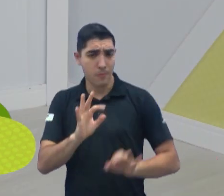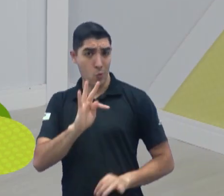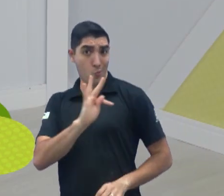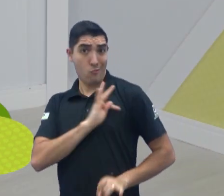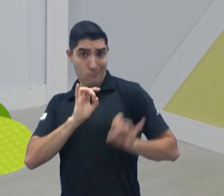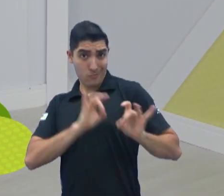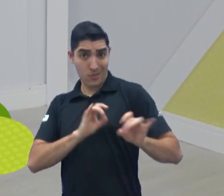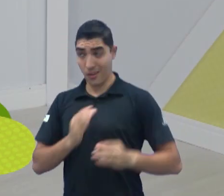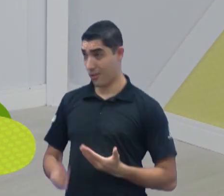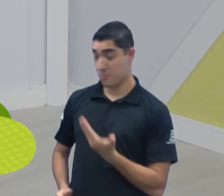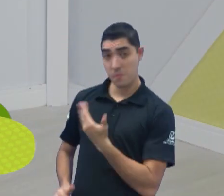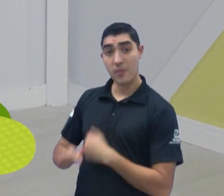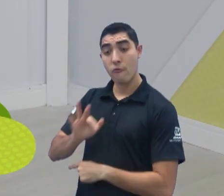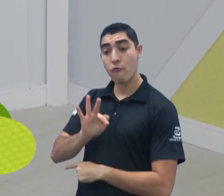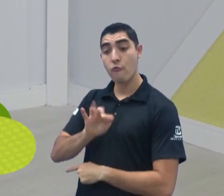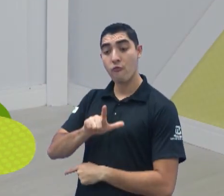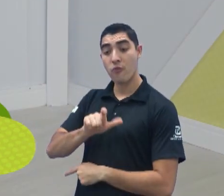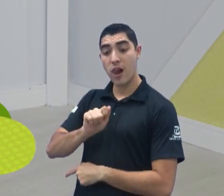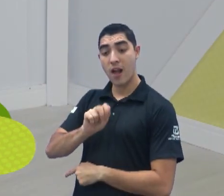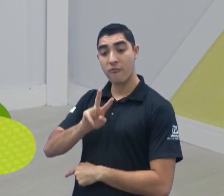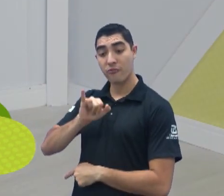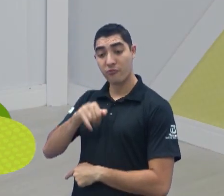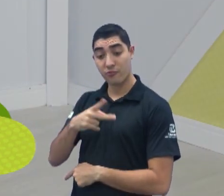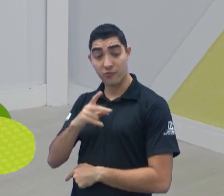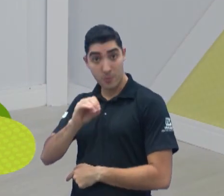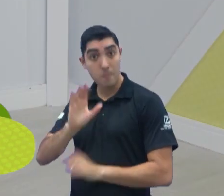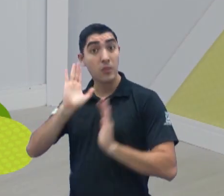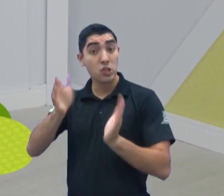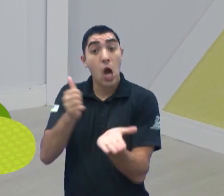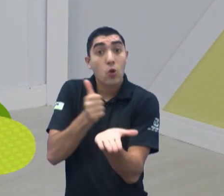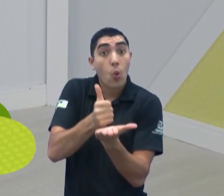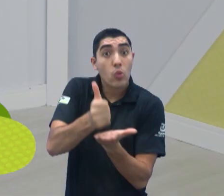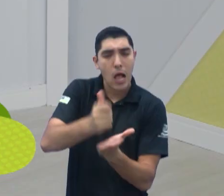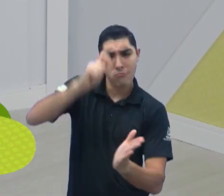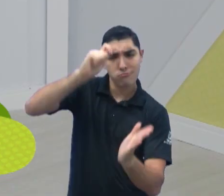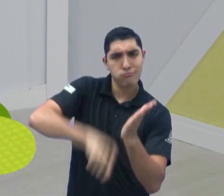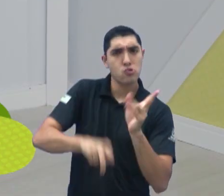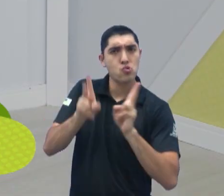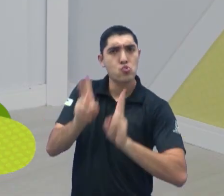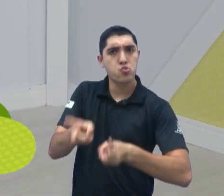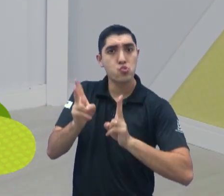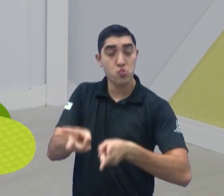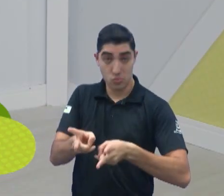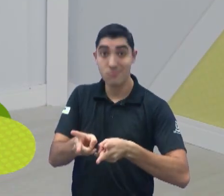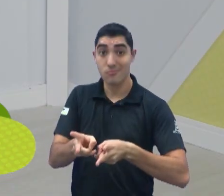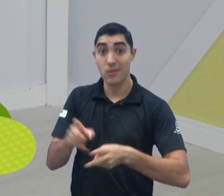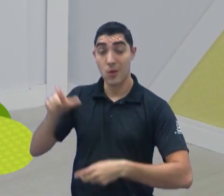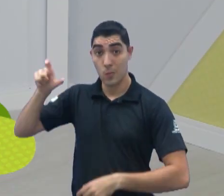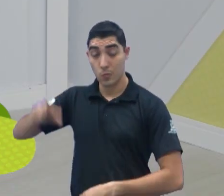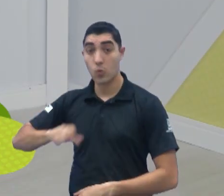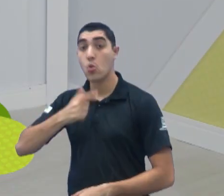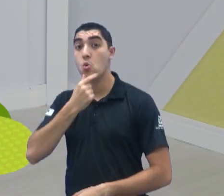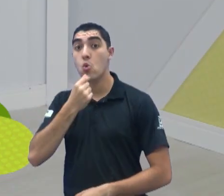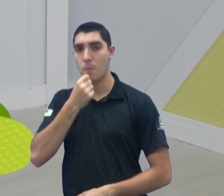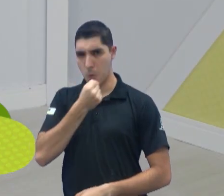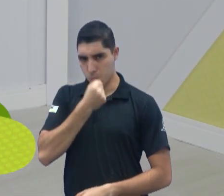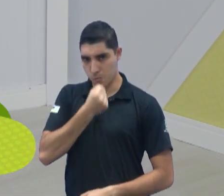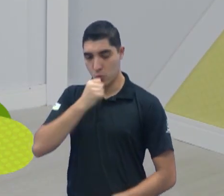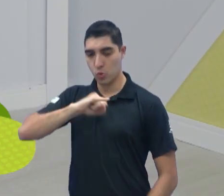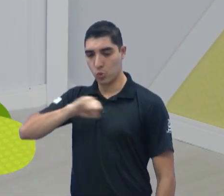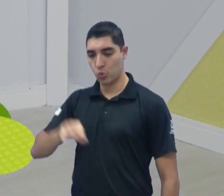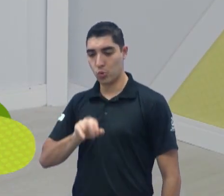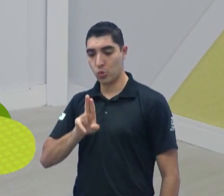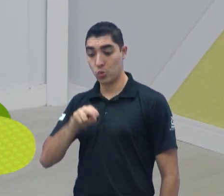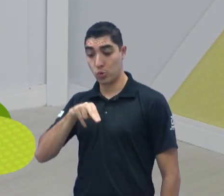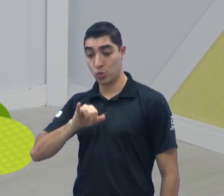técnico, esse aí, ó, o Flavinho Tavares. Essa informação surgiu do blog do Bruno Voloc, jornalista especializado em vôlei, e esse cara, o Bruno Voloc,